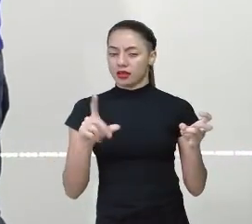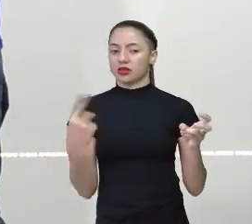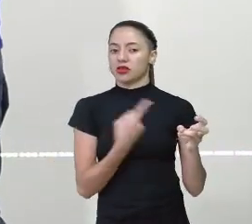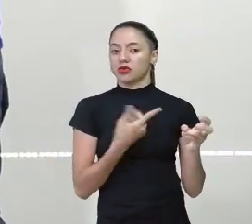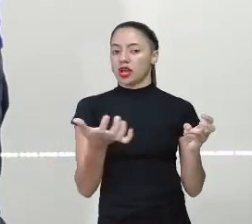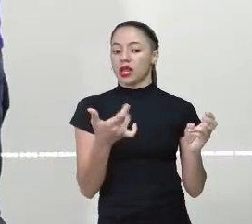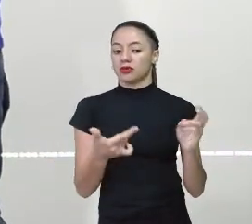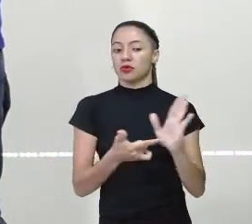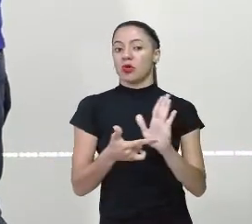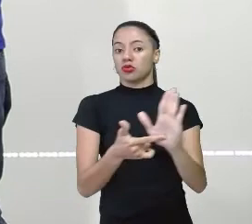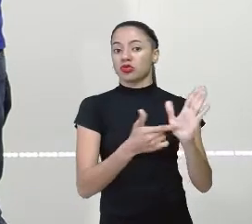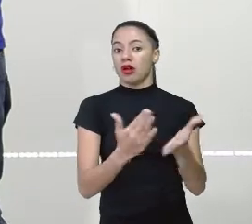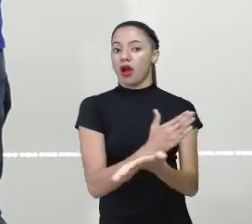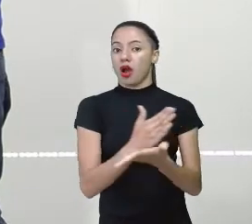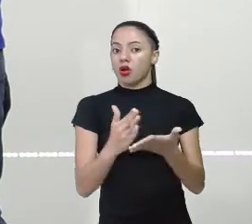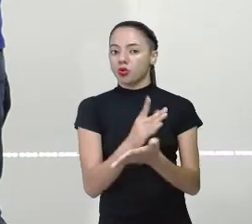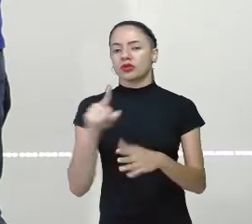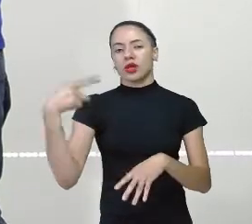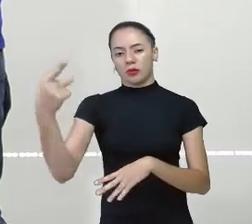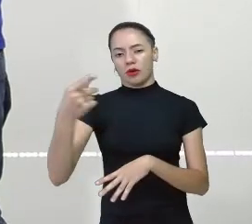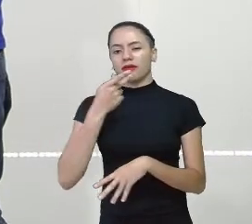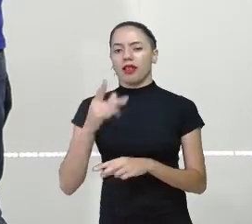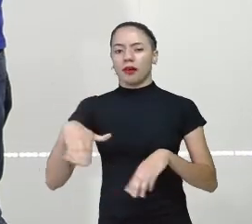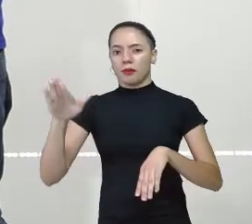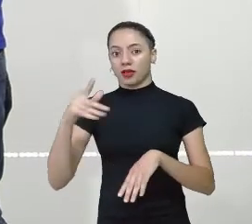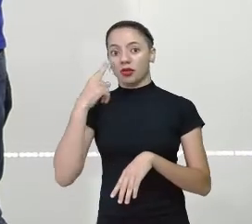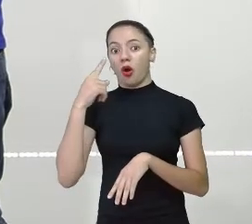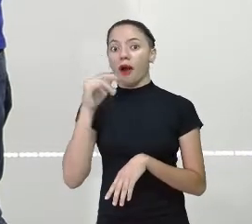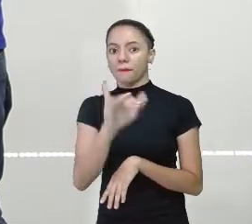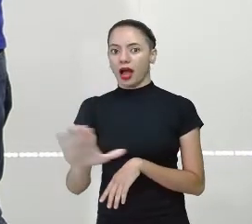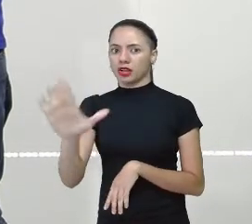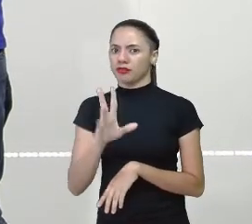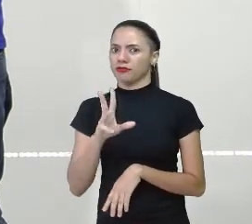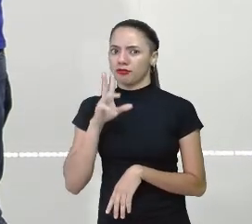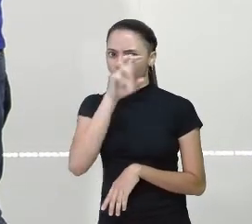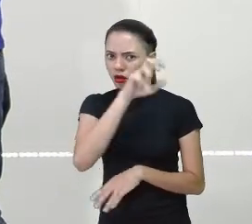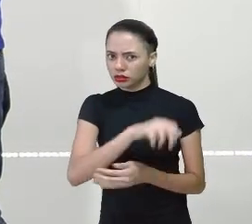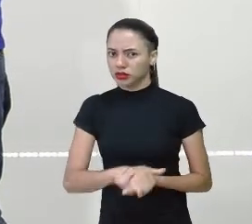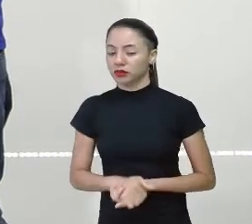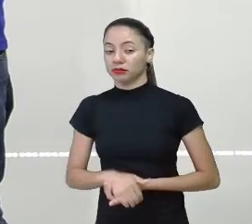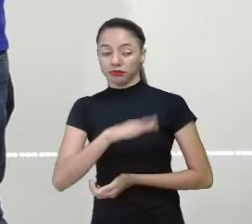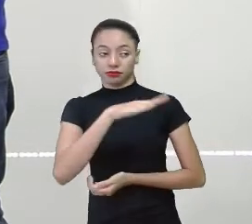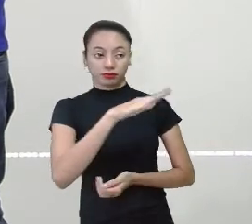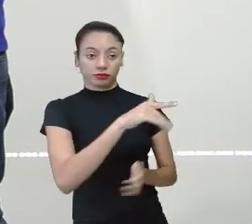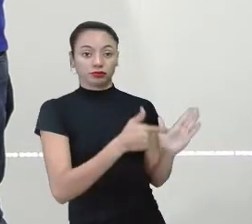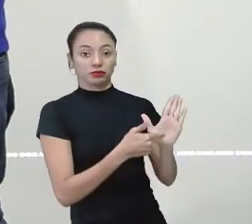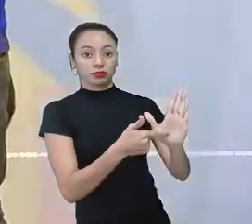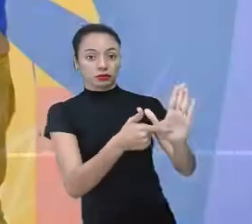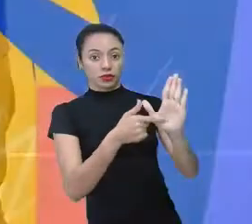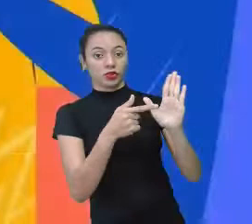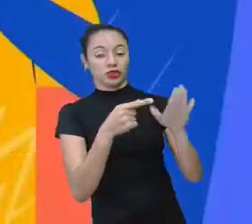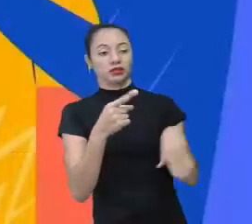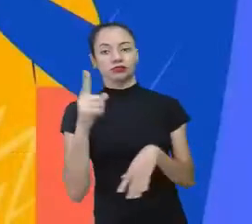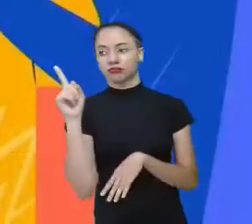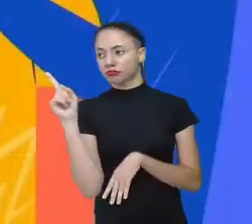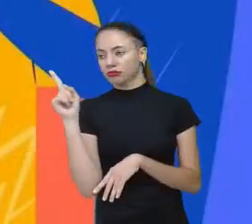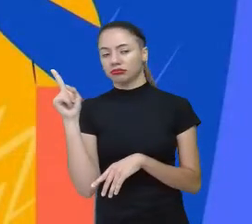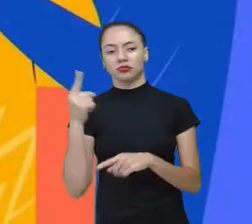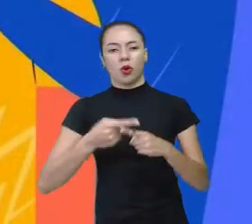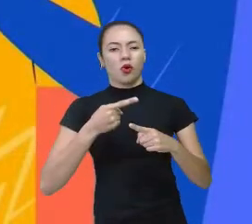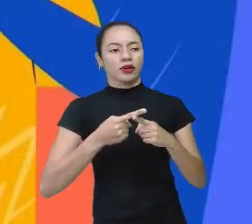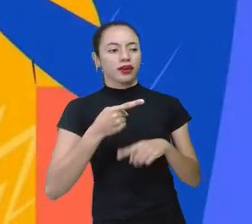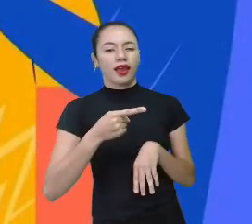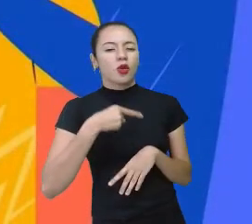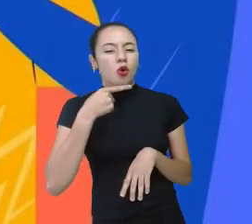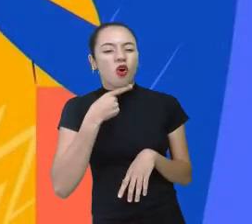durante a aula. Vejam essa imagem, que imagem forte. Vejam só. Tem que até jogar na tela ali, porque o cara tá meio camuflado ali, só dá pra ver a mão,